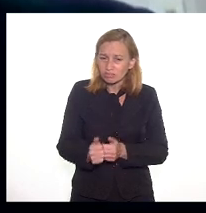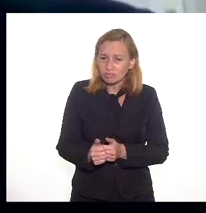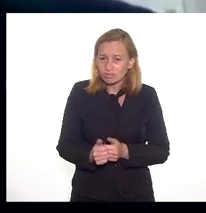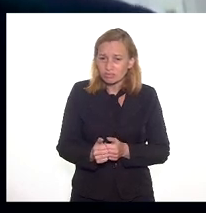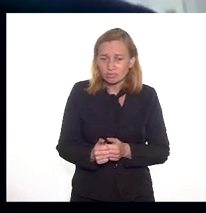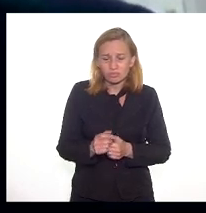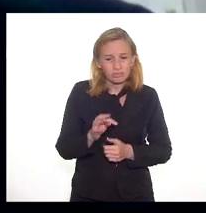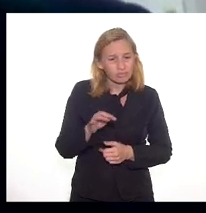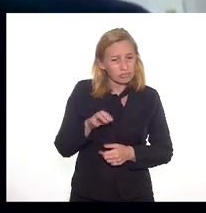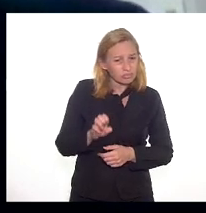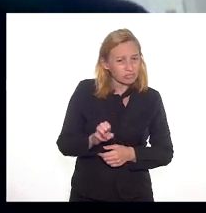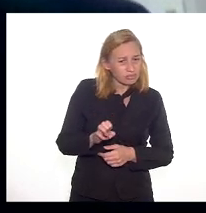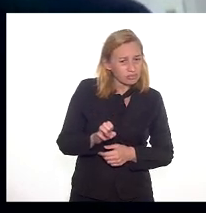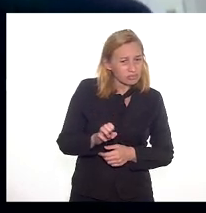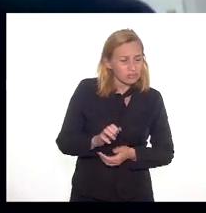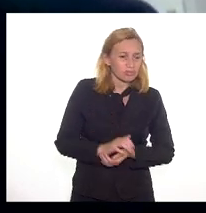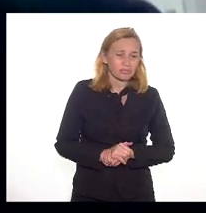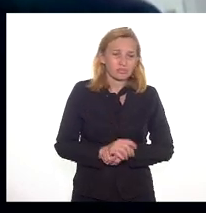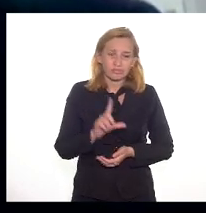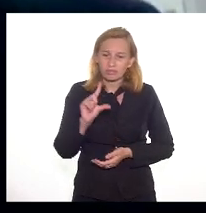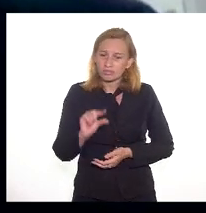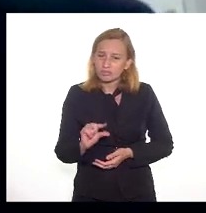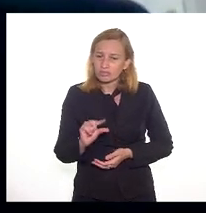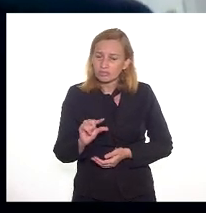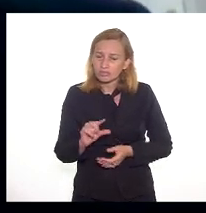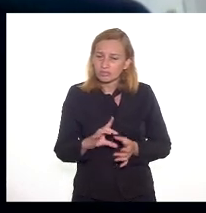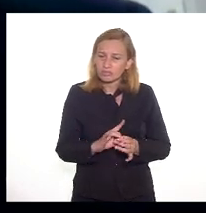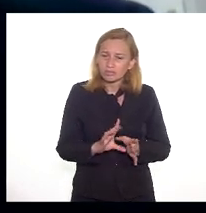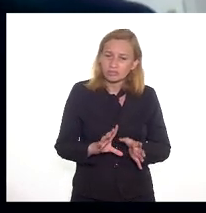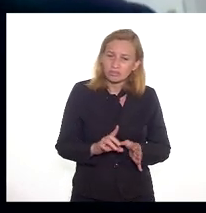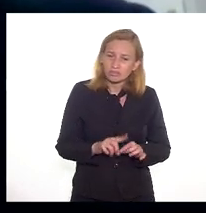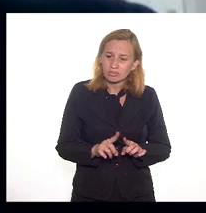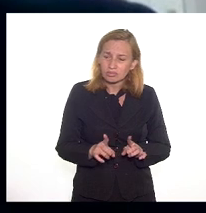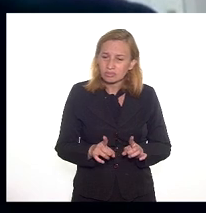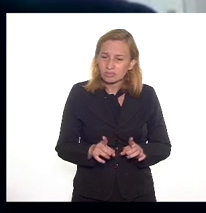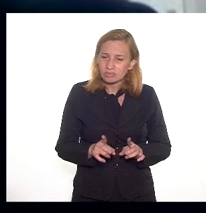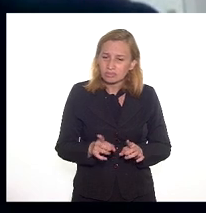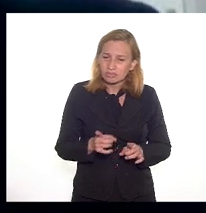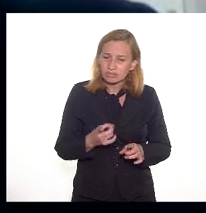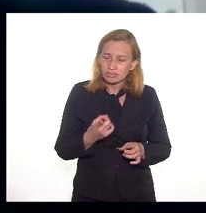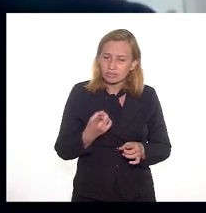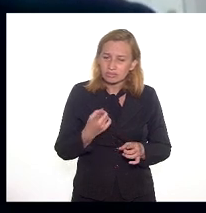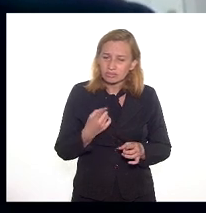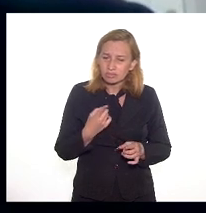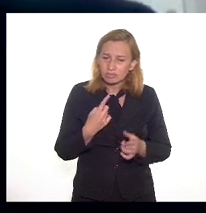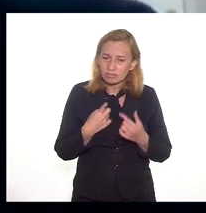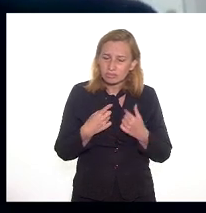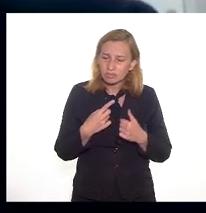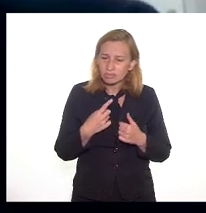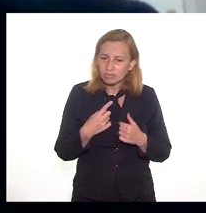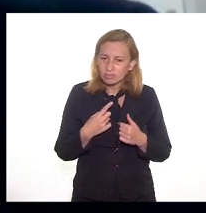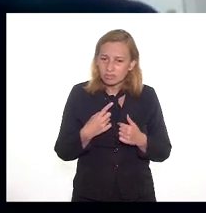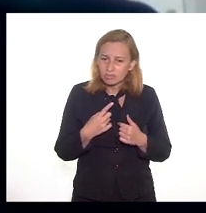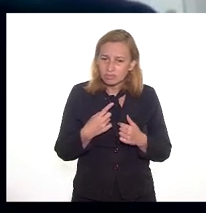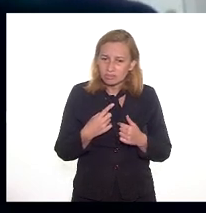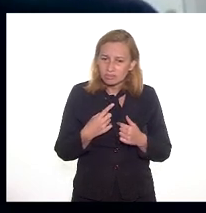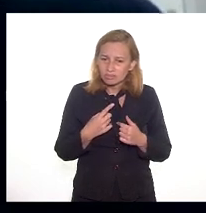A resolução de TAC ainda não foi emitida, mas uma expectativa para que essa solução